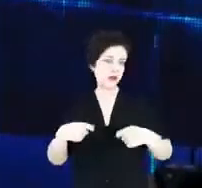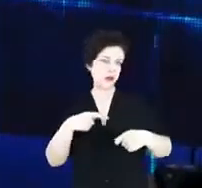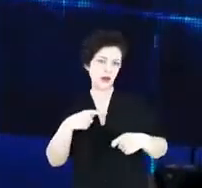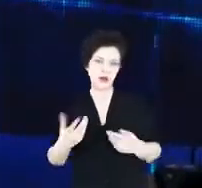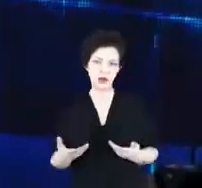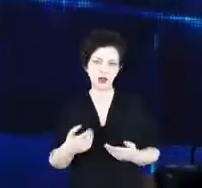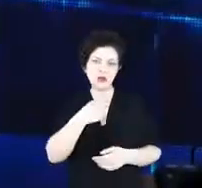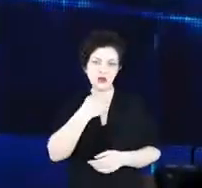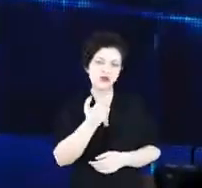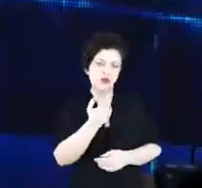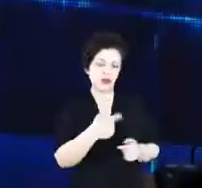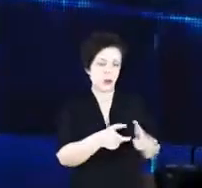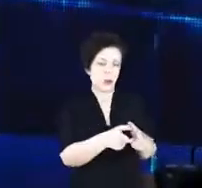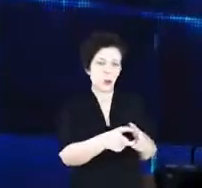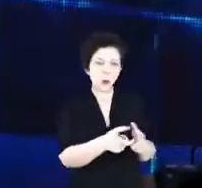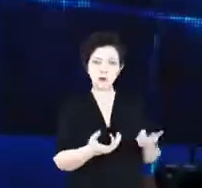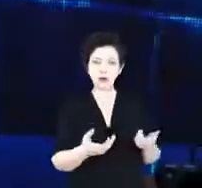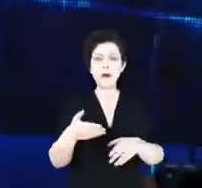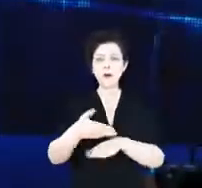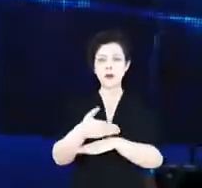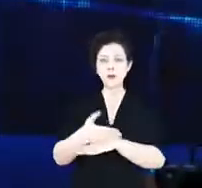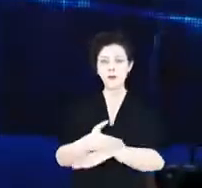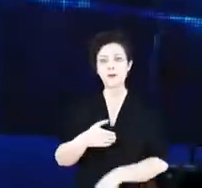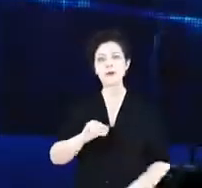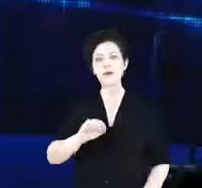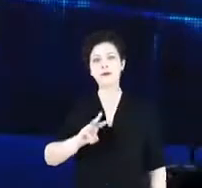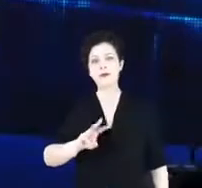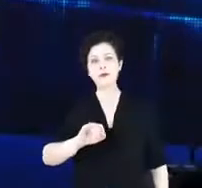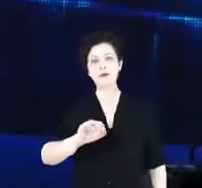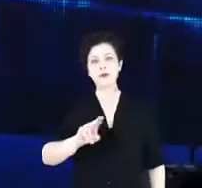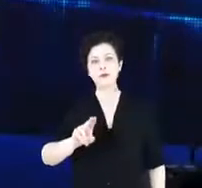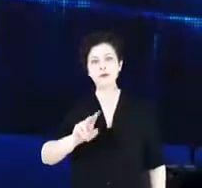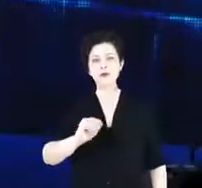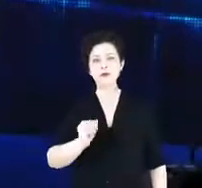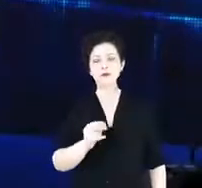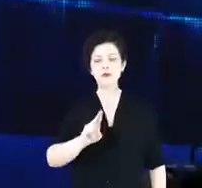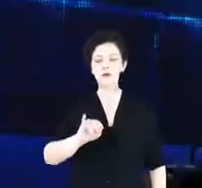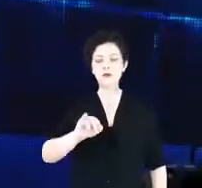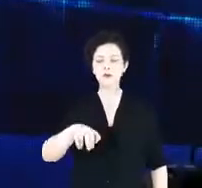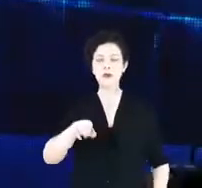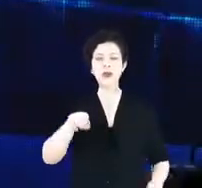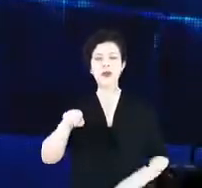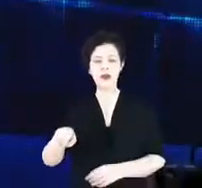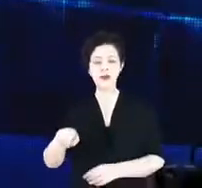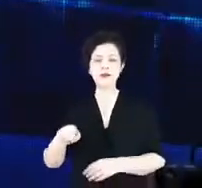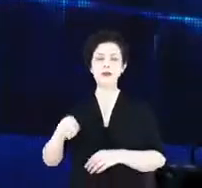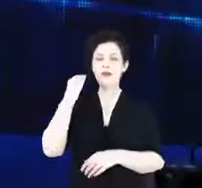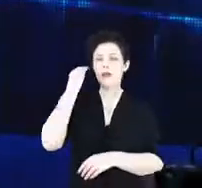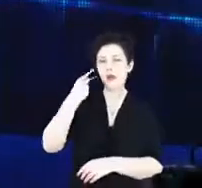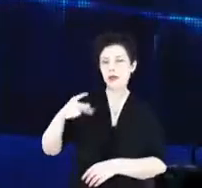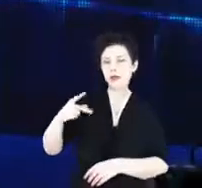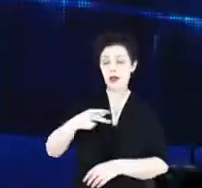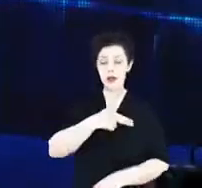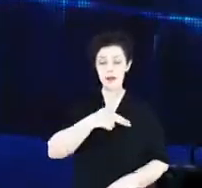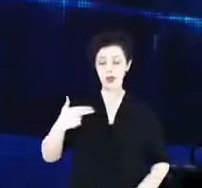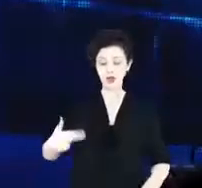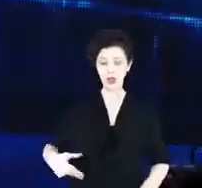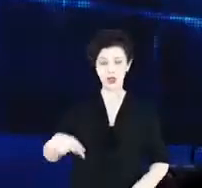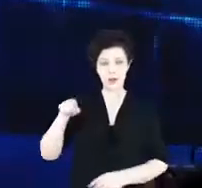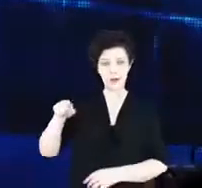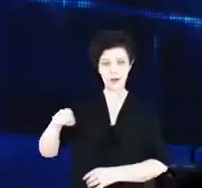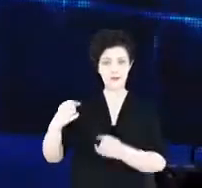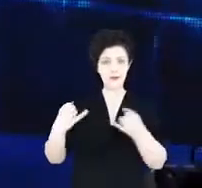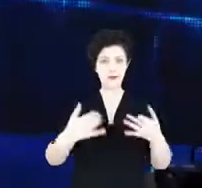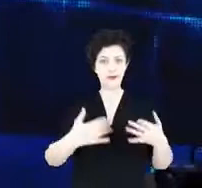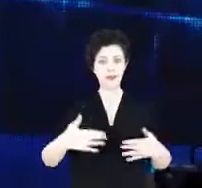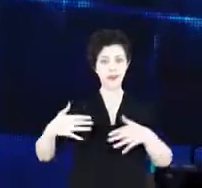também a participação do Dr. Yu Jun, da State Grid, que vai trazer um pouco da experiência chinesa, que está fazendo esse movimento